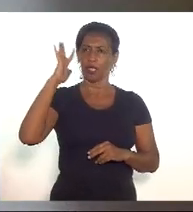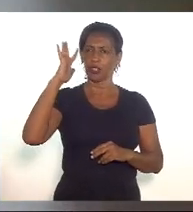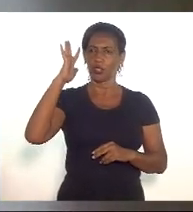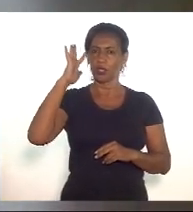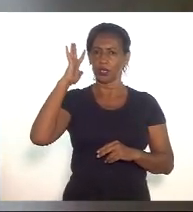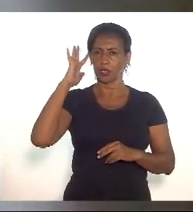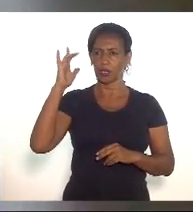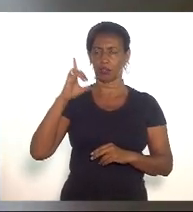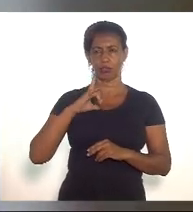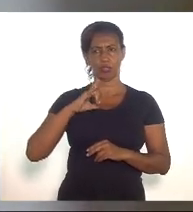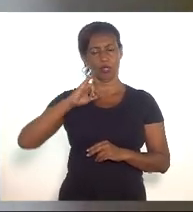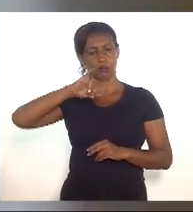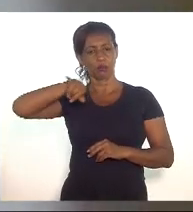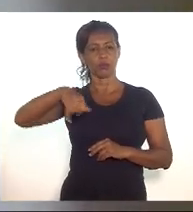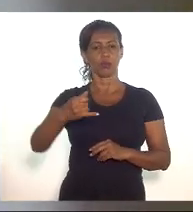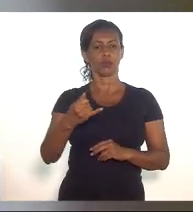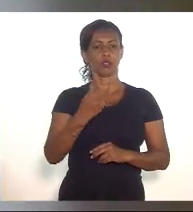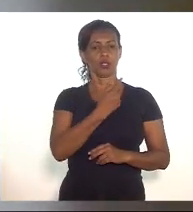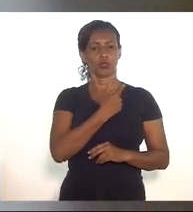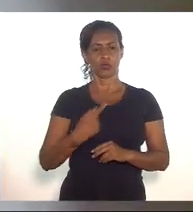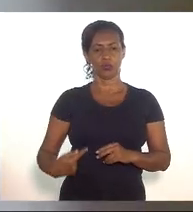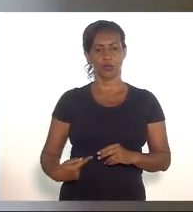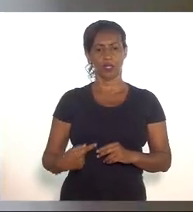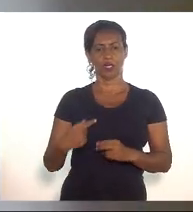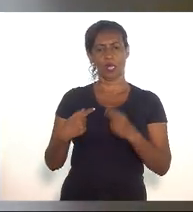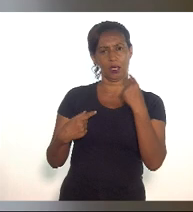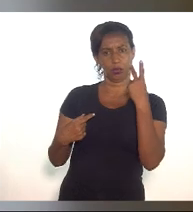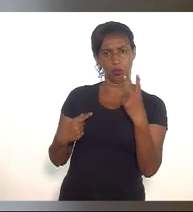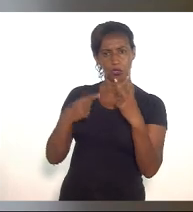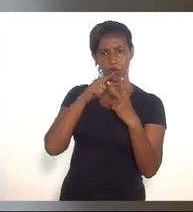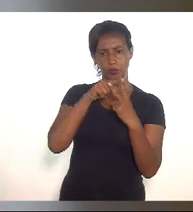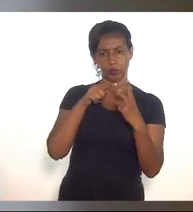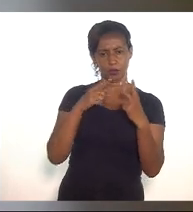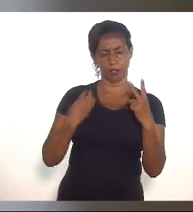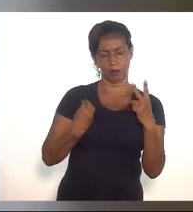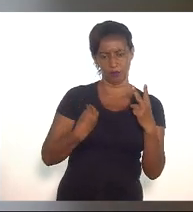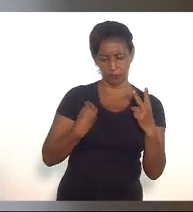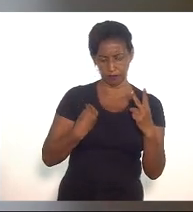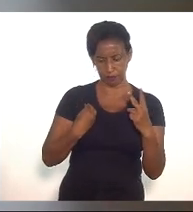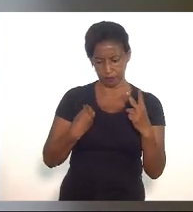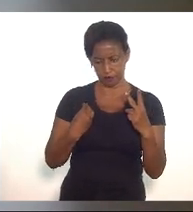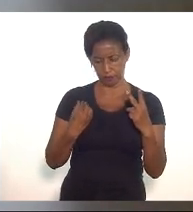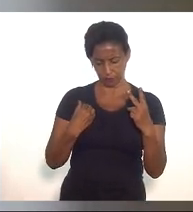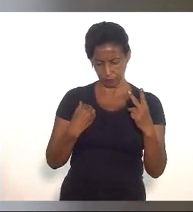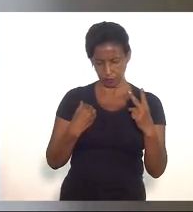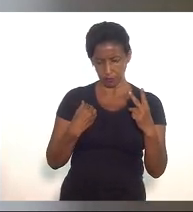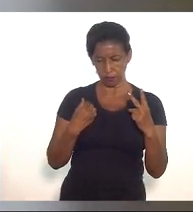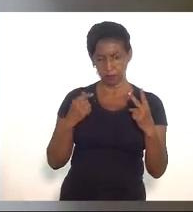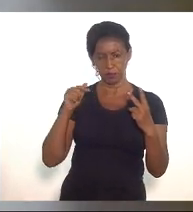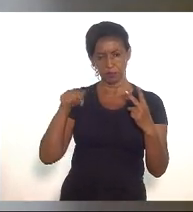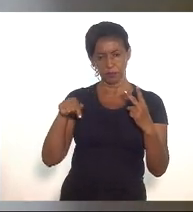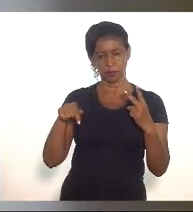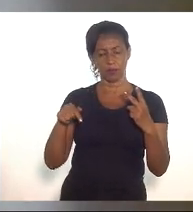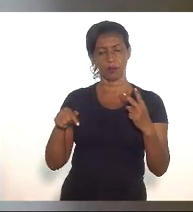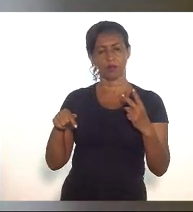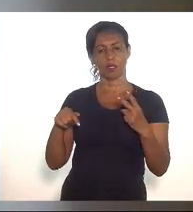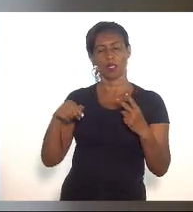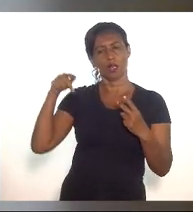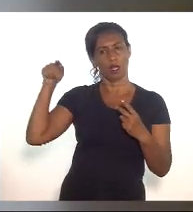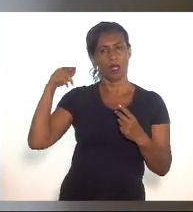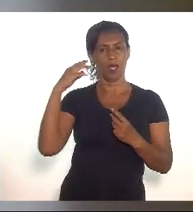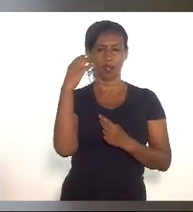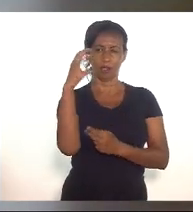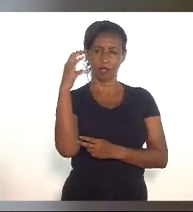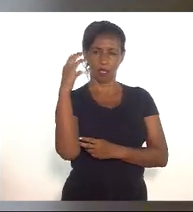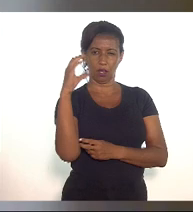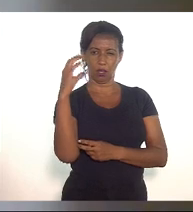a oportunidade de governar em dois momentos da minha trajetória, no plano local, no plano municipal em Niterói,